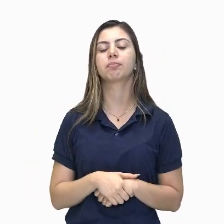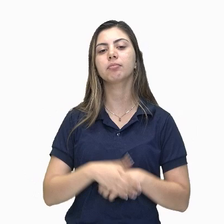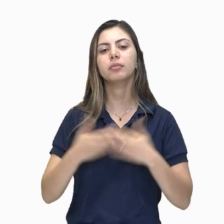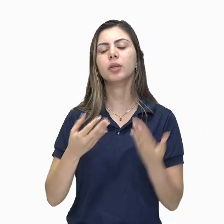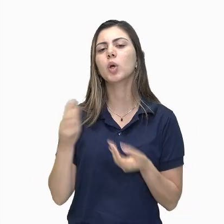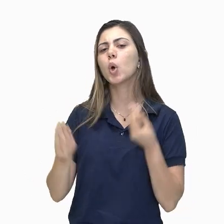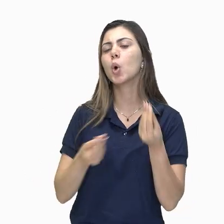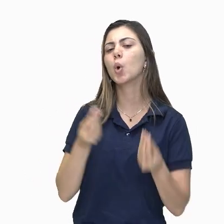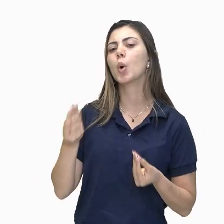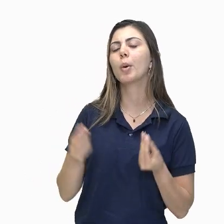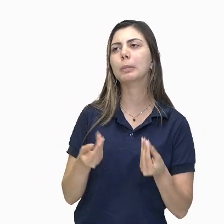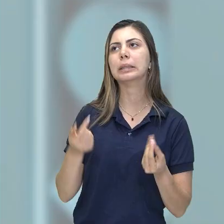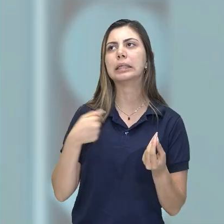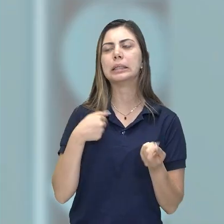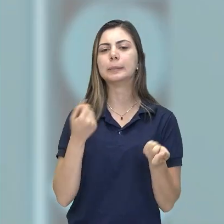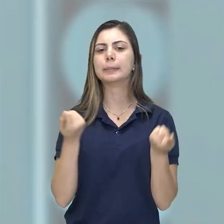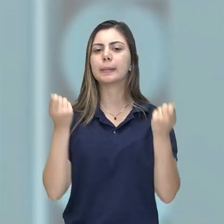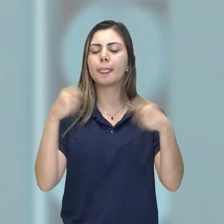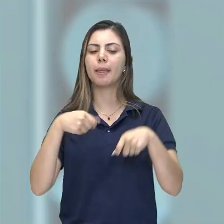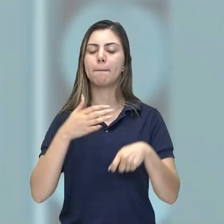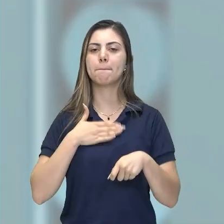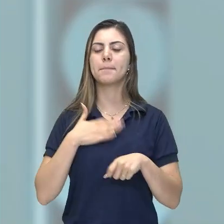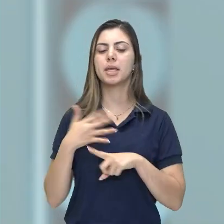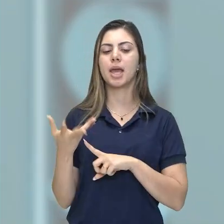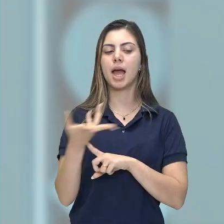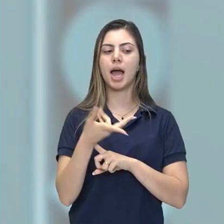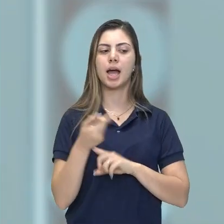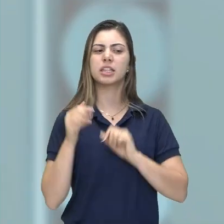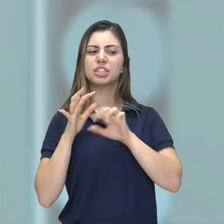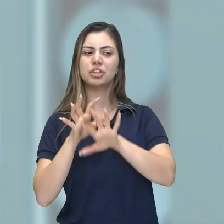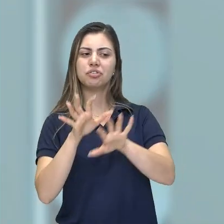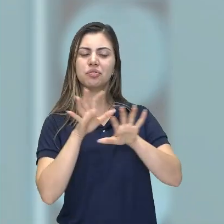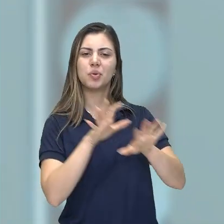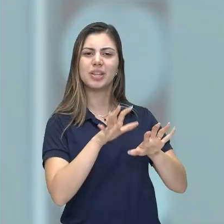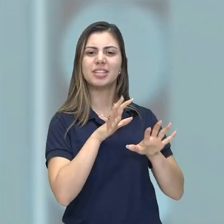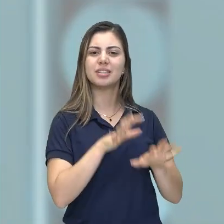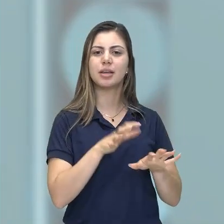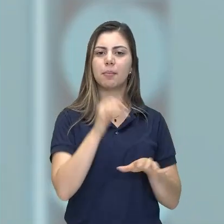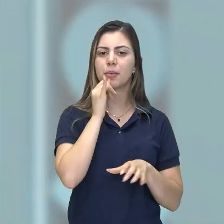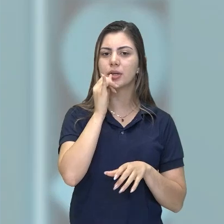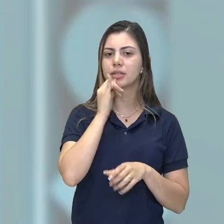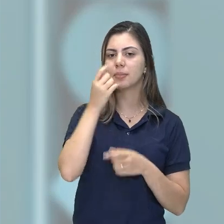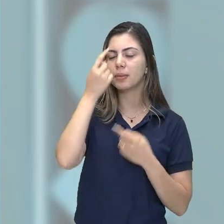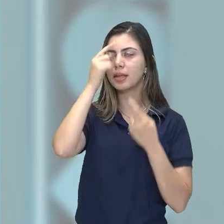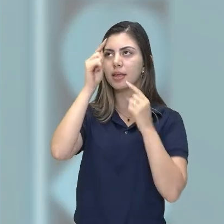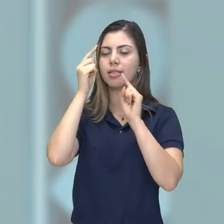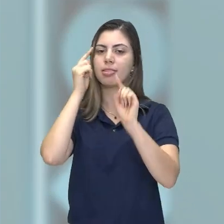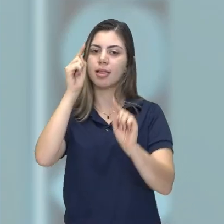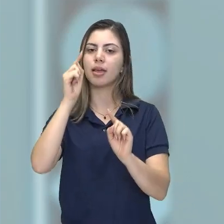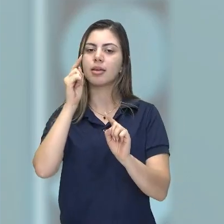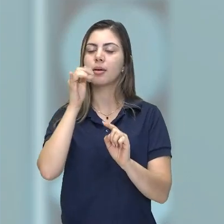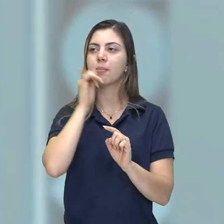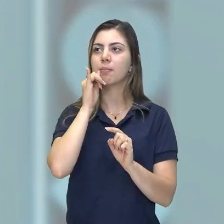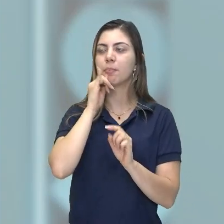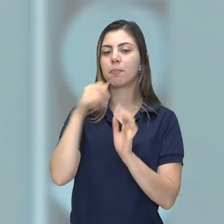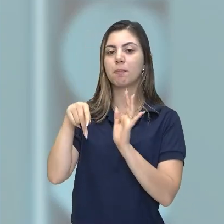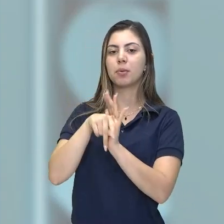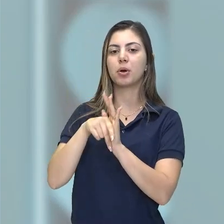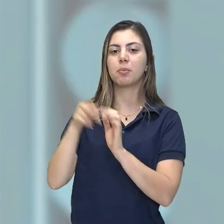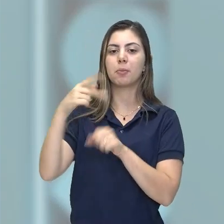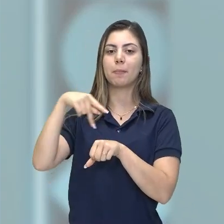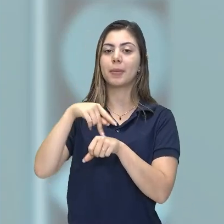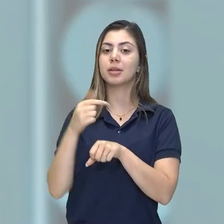Como é que eu vou influenciar a minha arte a partir de ideias do estrangeiro? Para isso, nós temos o